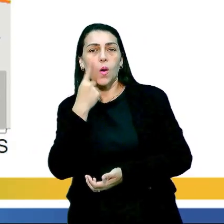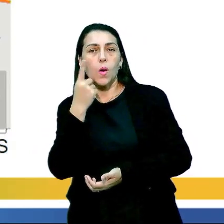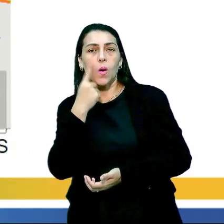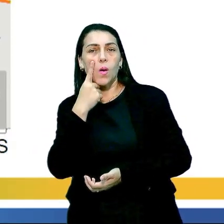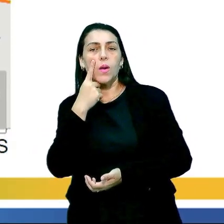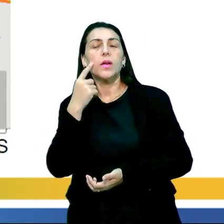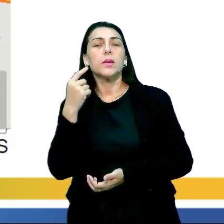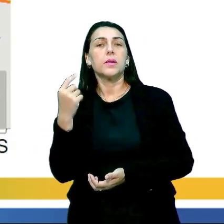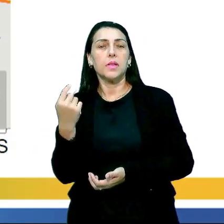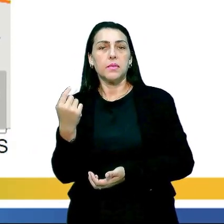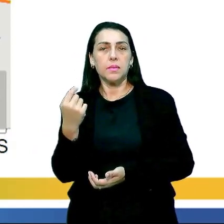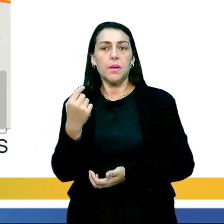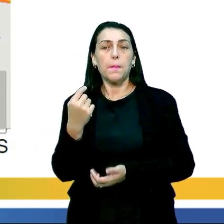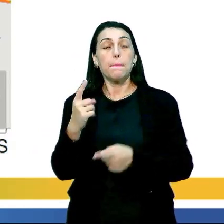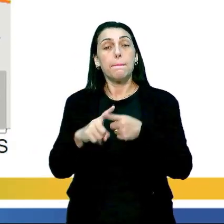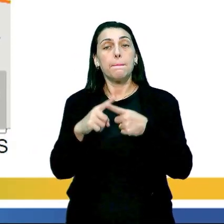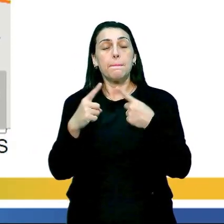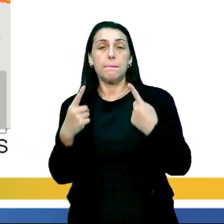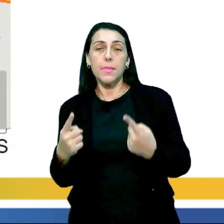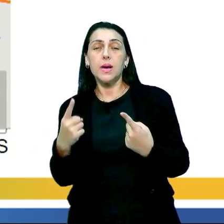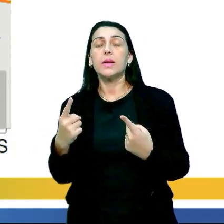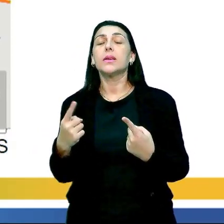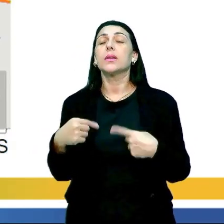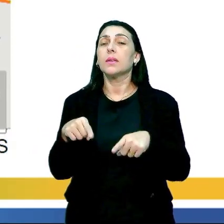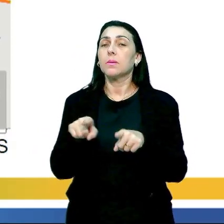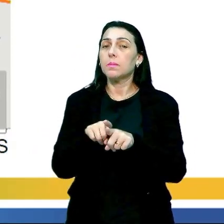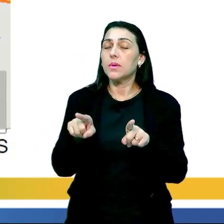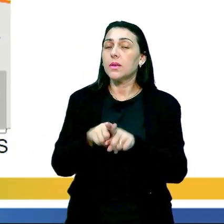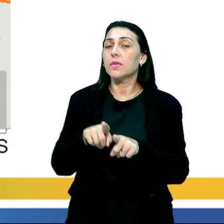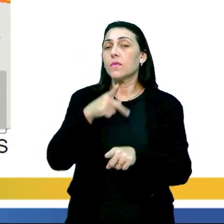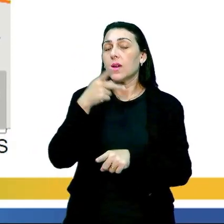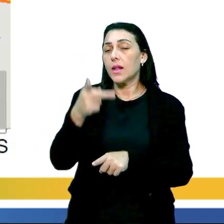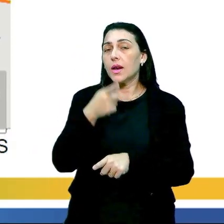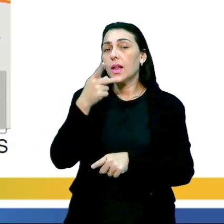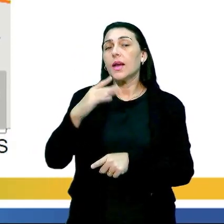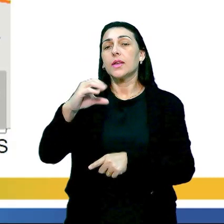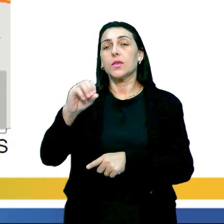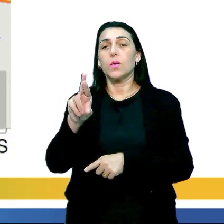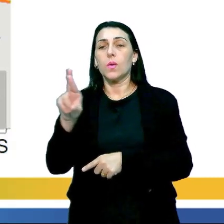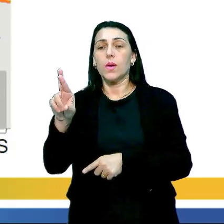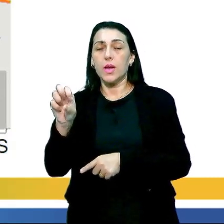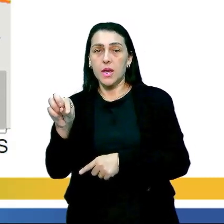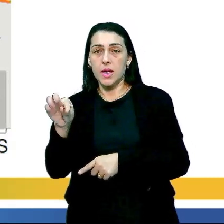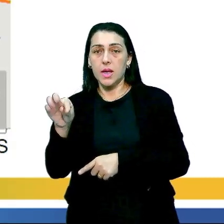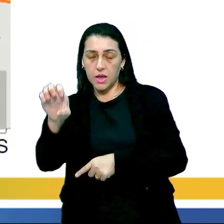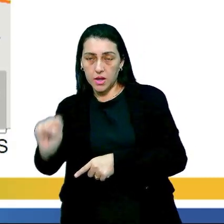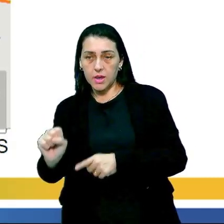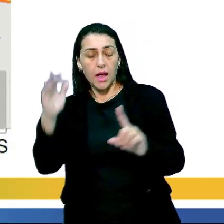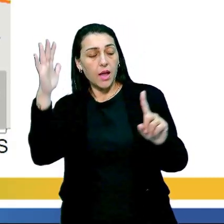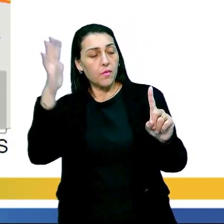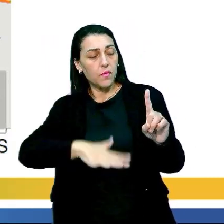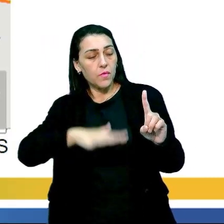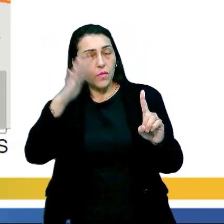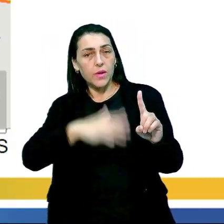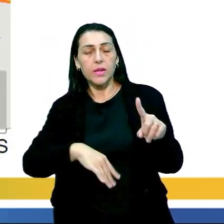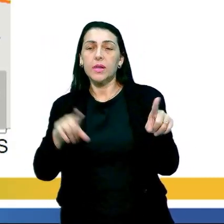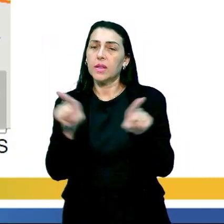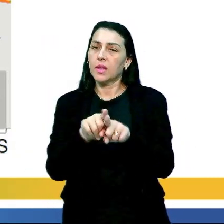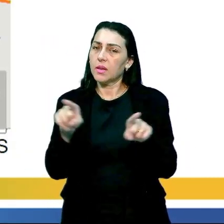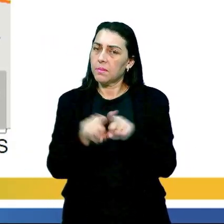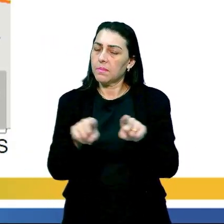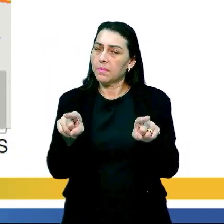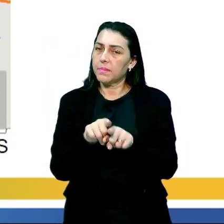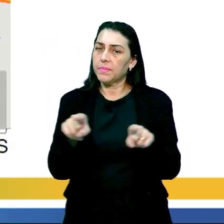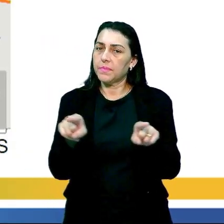que interessante. Mas é interessante falar que essas correntes marítimas, a influência delas também,